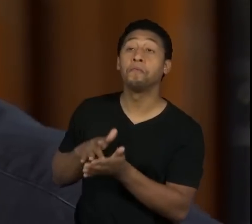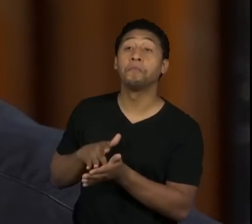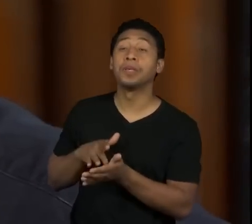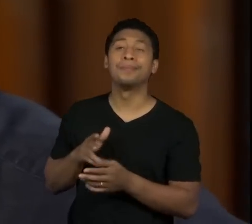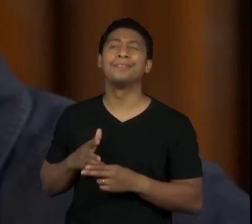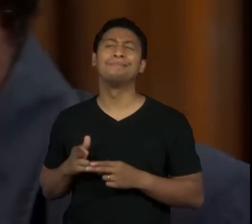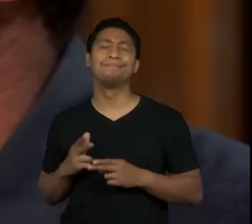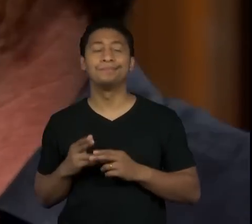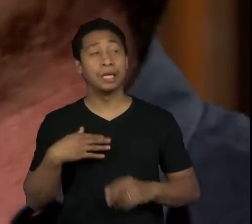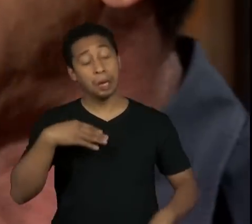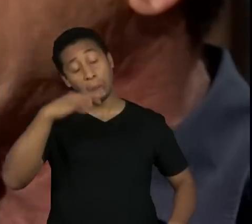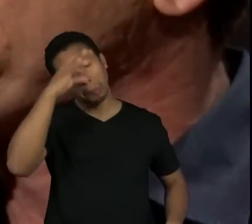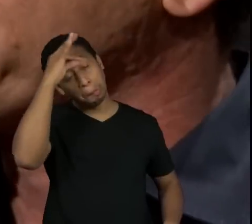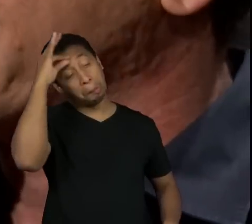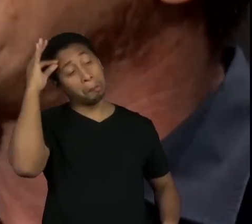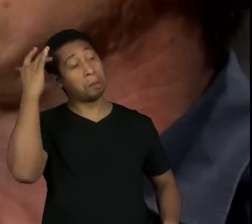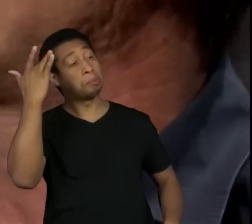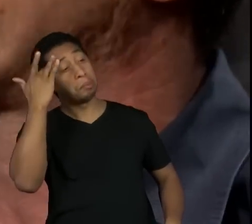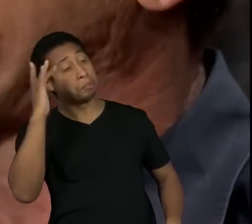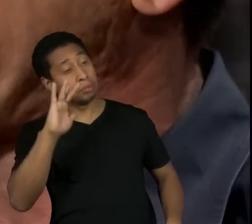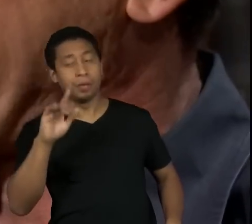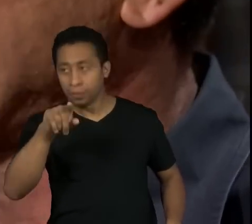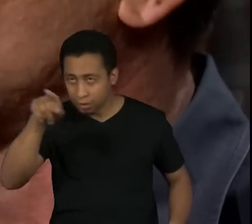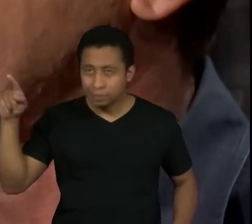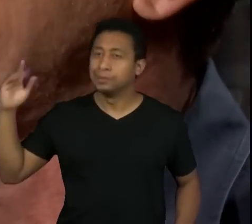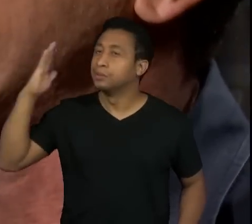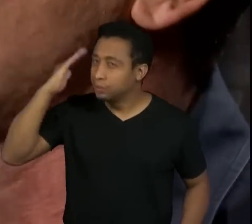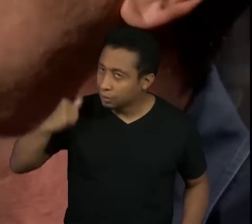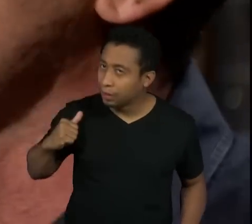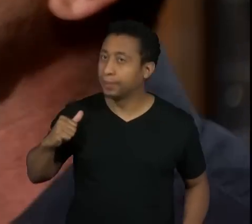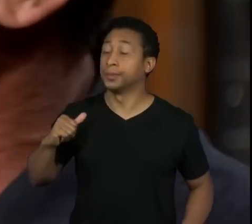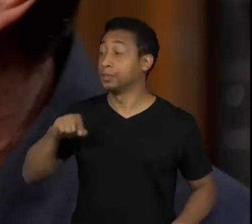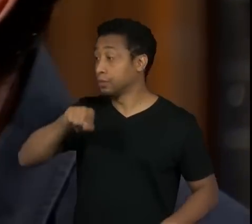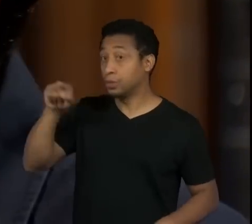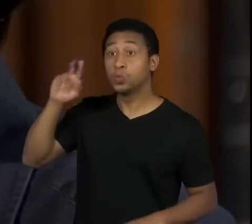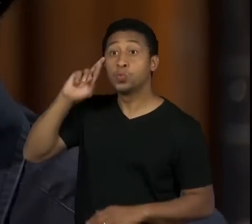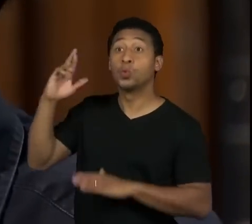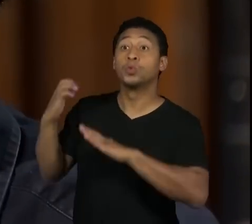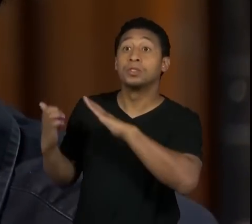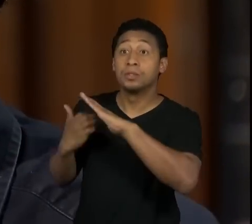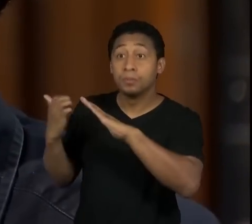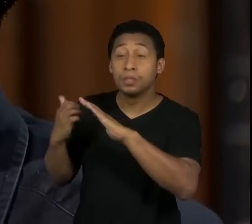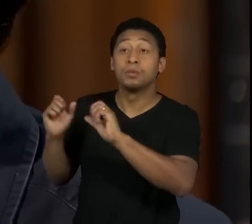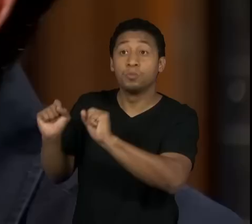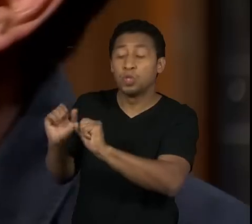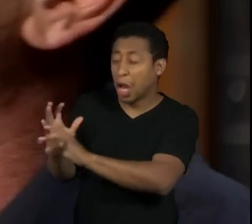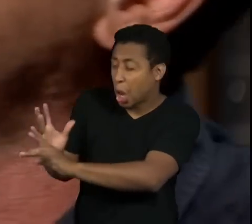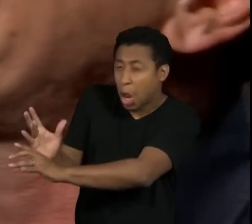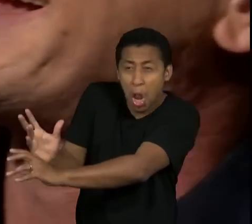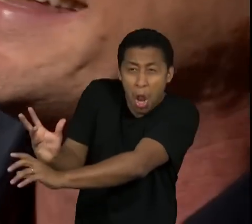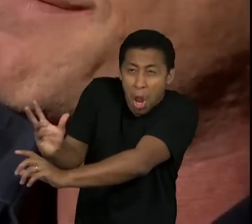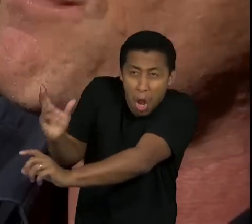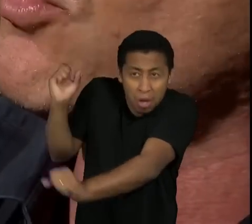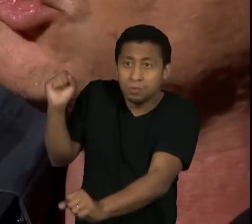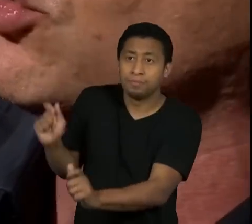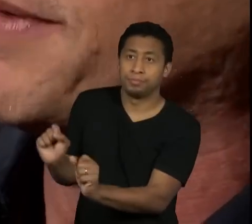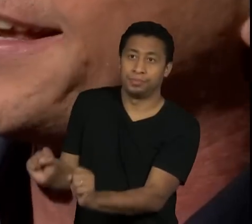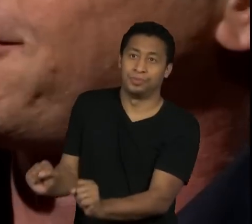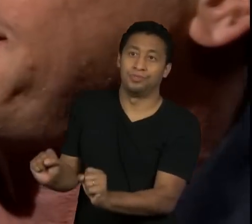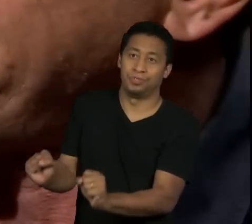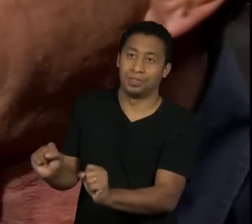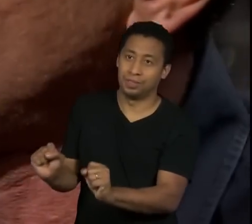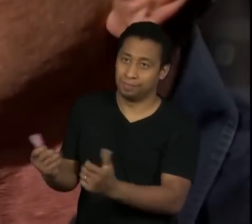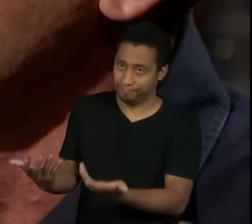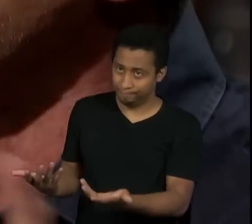ter um sistema onde até esse empresariado ganharia muito mais dinheiro. Mas ele ganharia muito